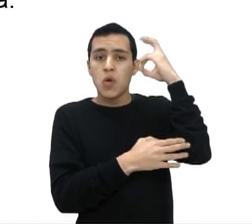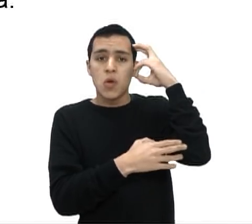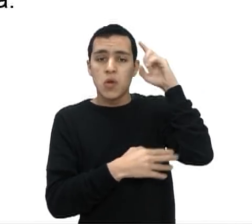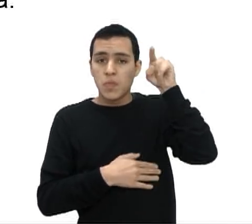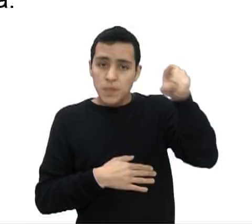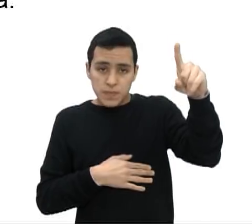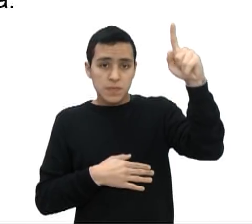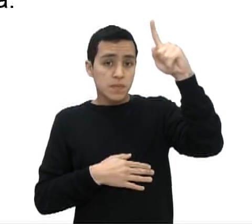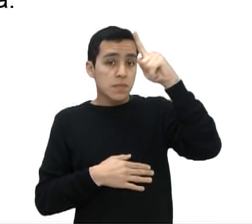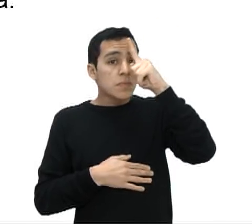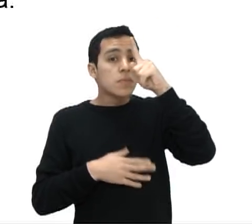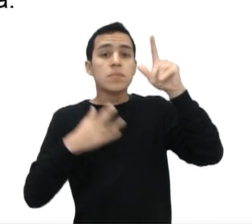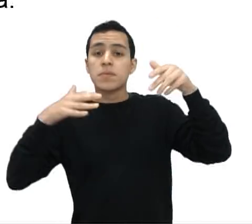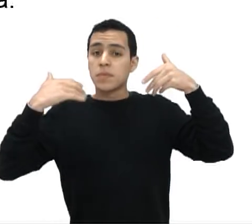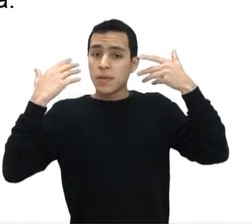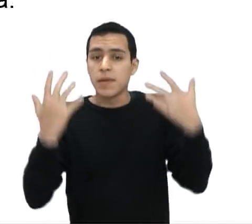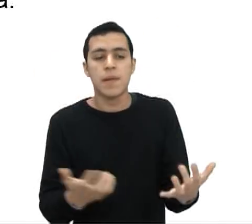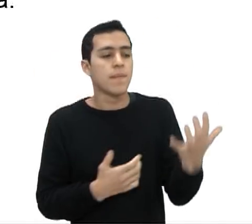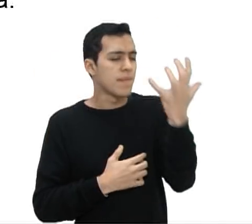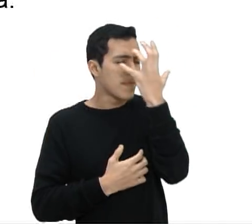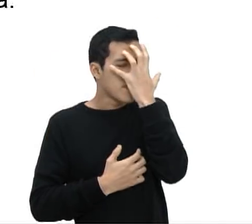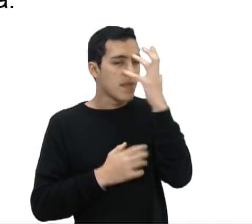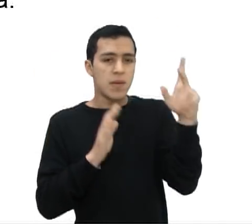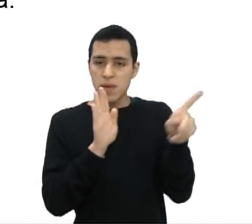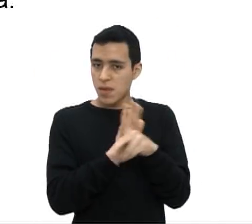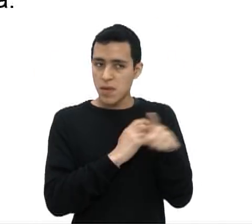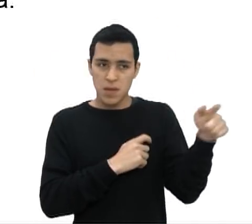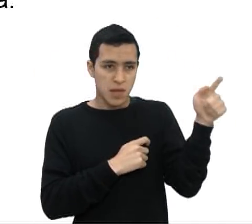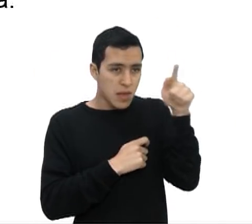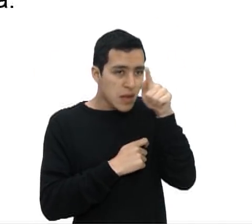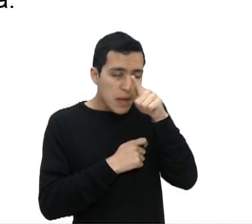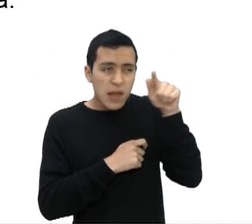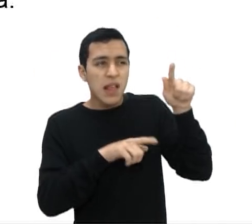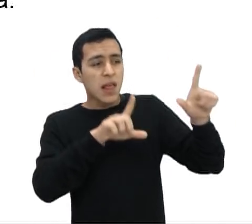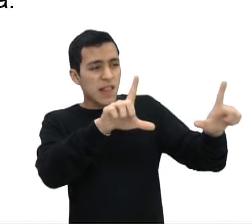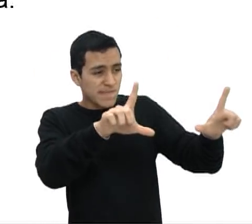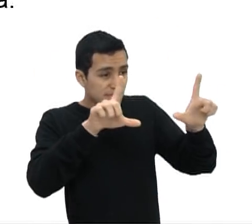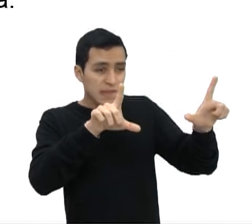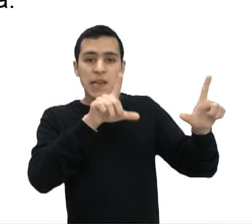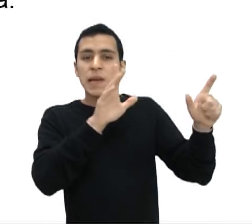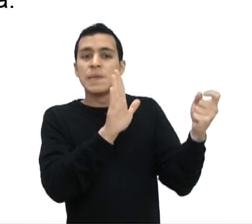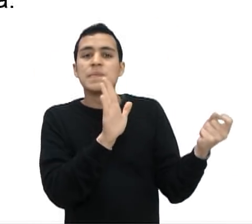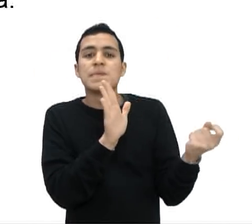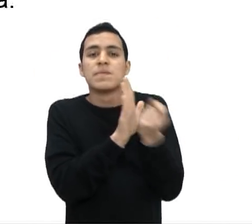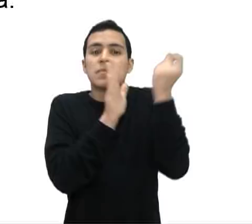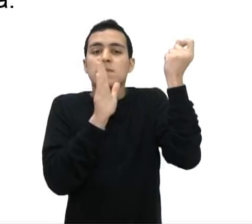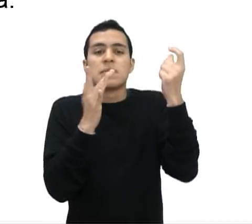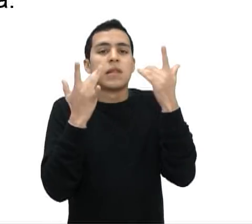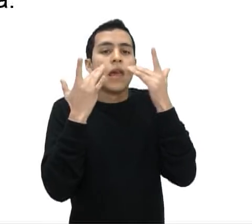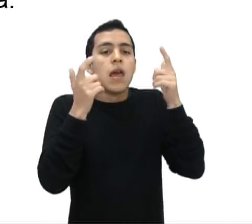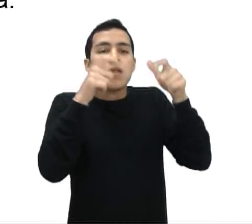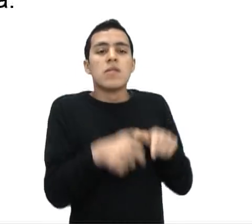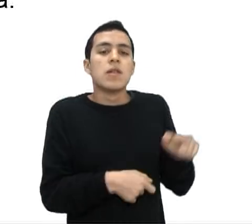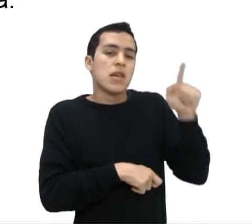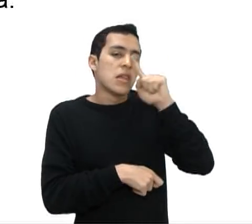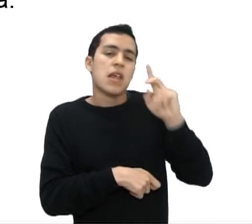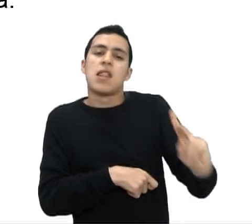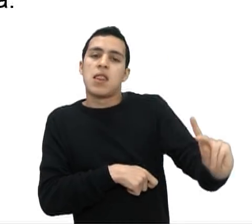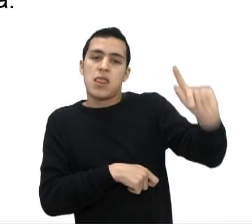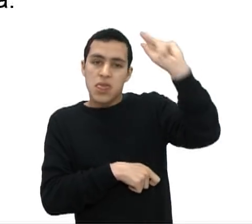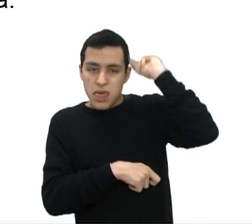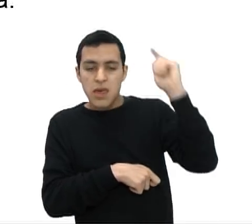Grécia. Então, as máscaras gregas, elas são os símbolos máximos do teatro na Grécia Antiga.